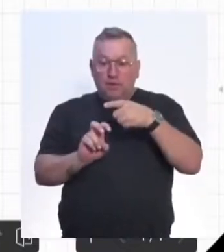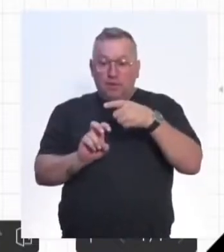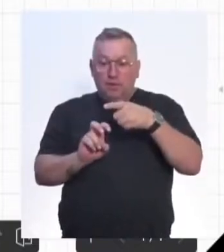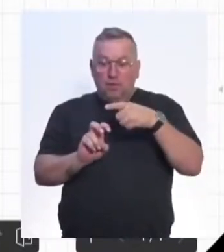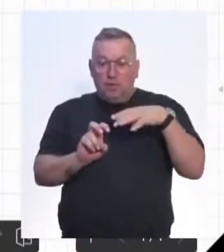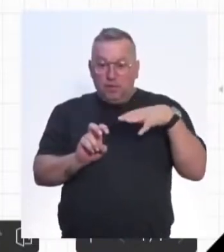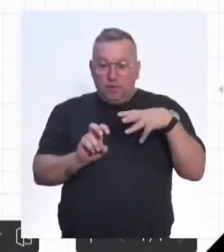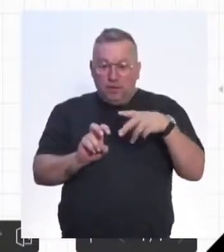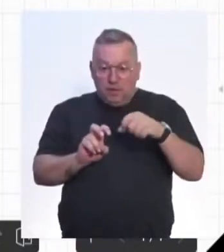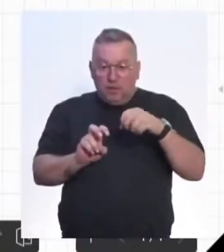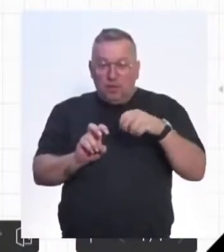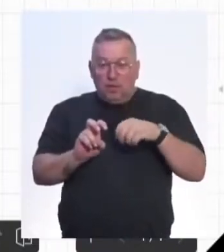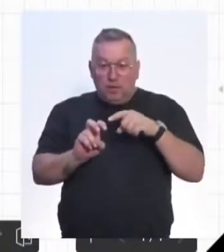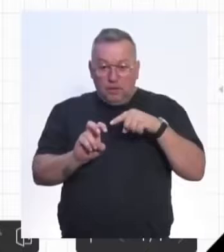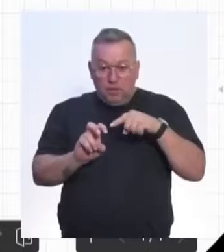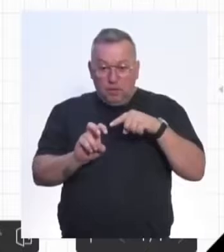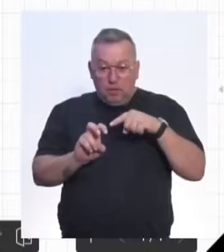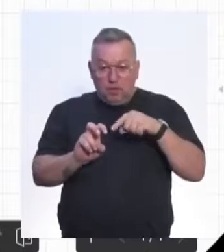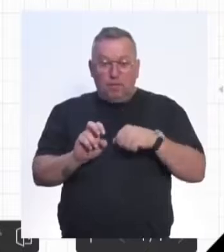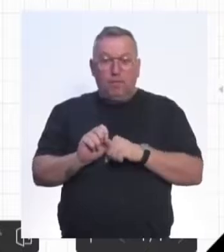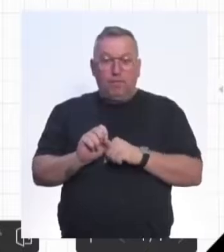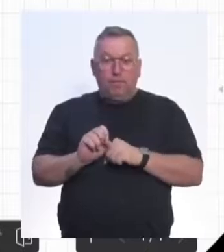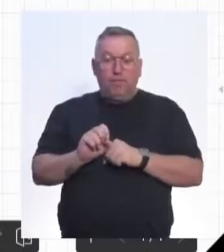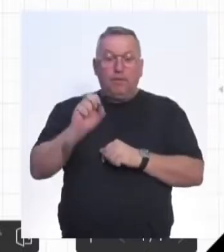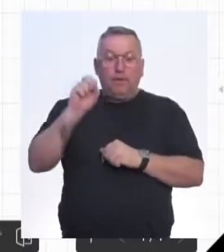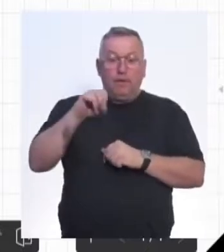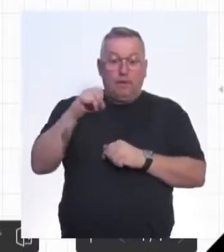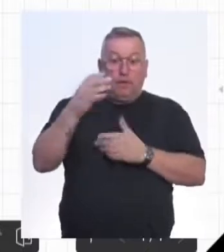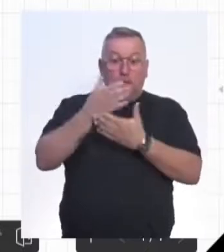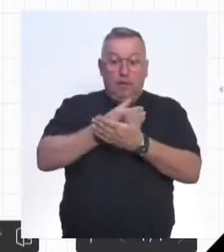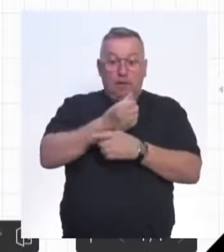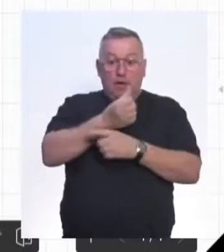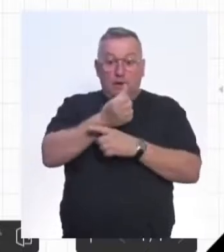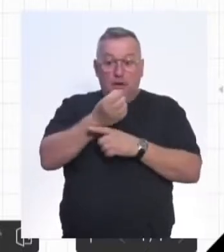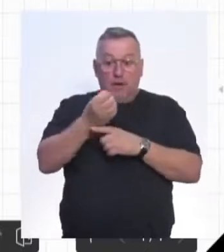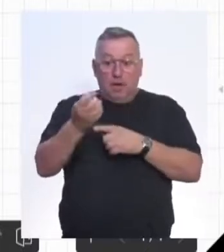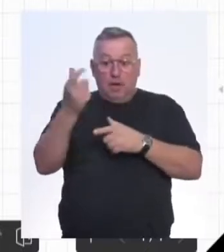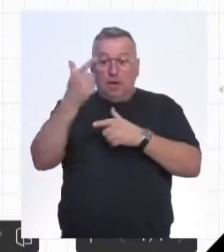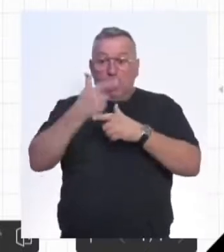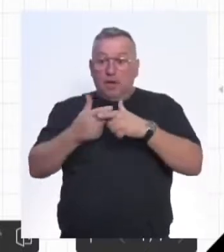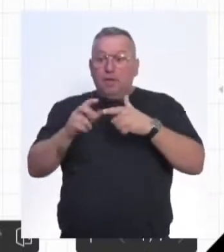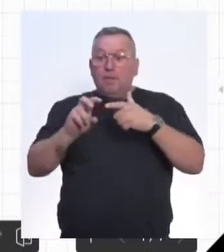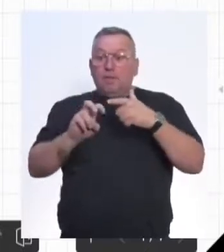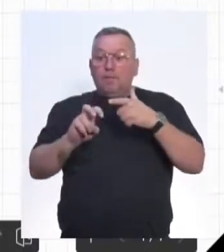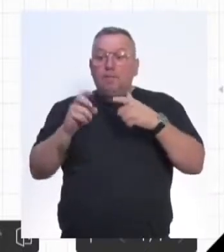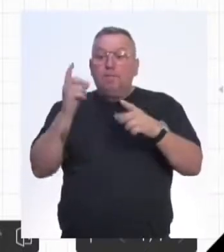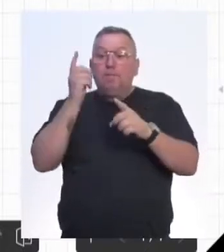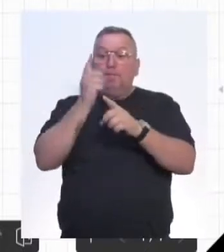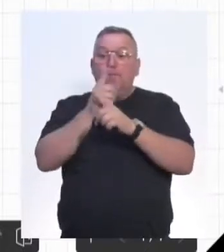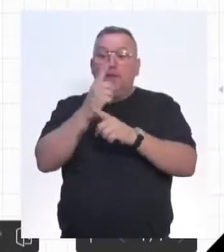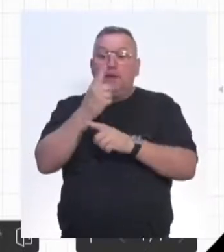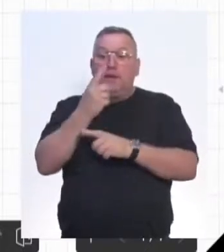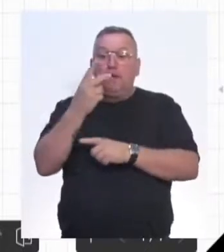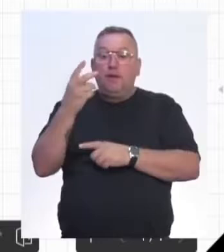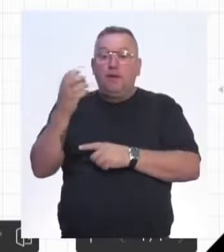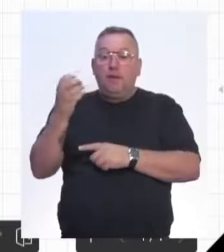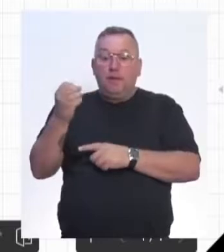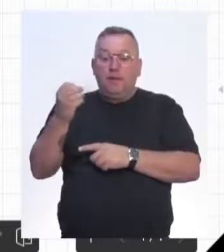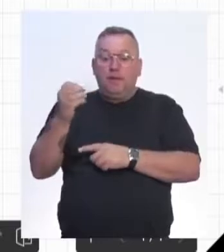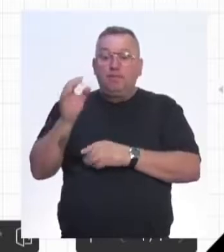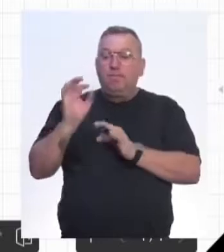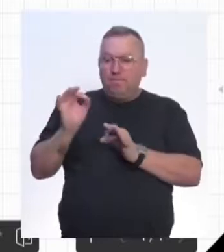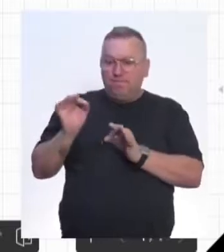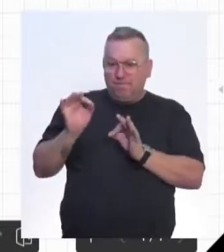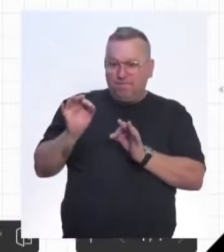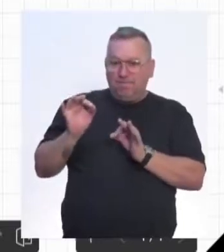dividido em 5 partes. Isso mesmo. Então, se eu pegar 600 e dividir em 5, eu vou encontrar 120, não é isso?